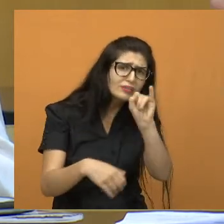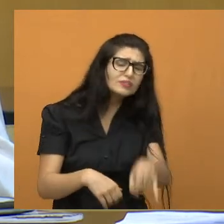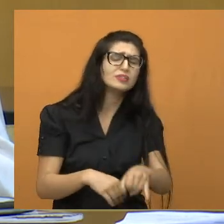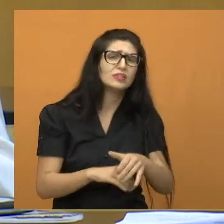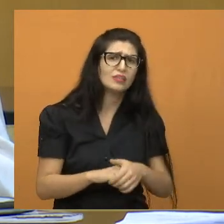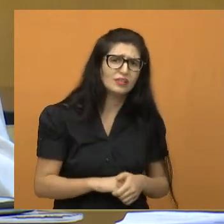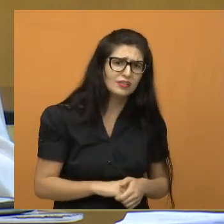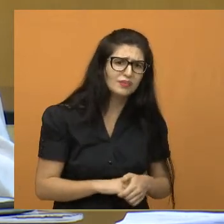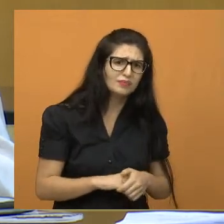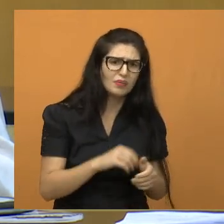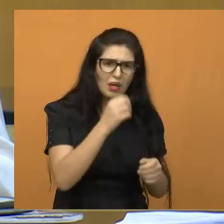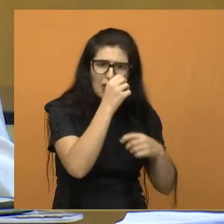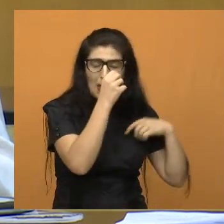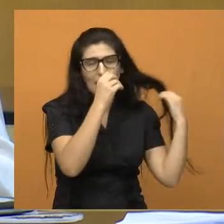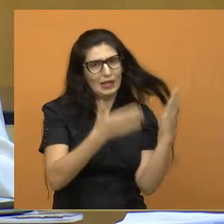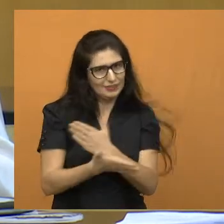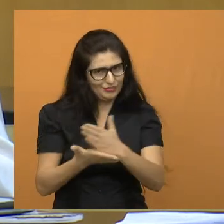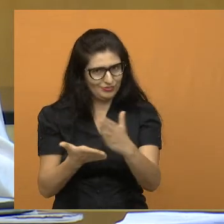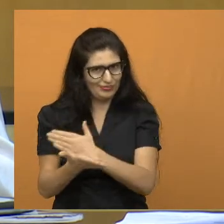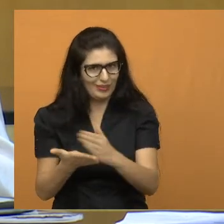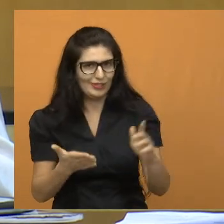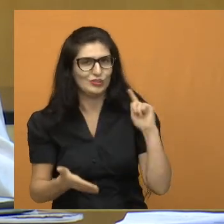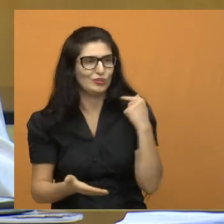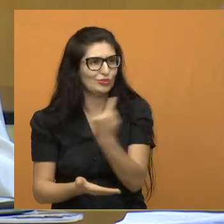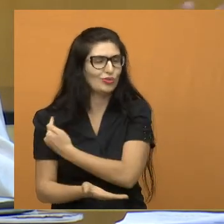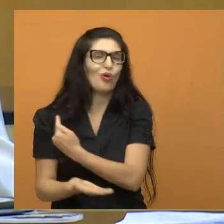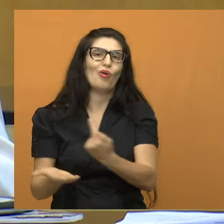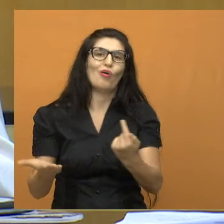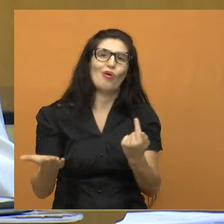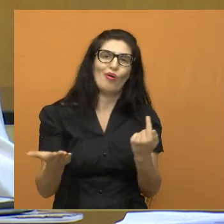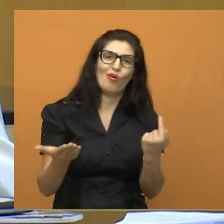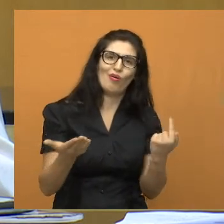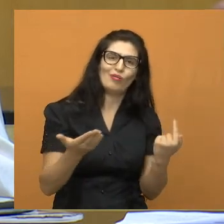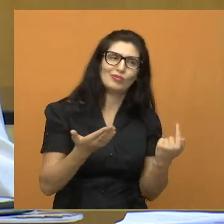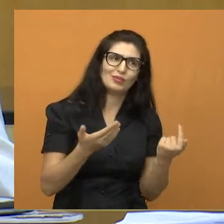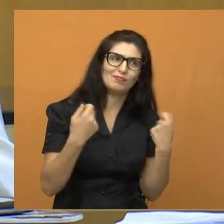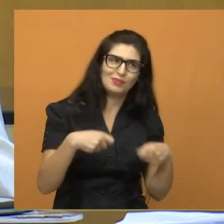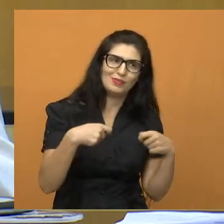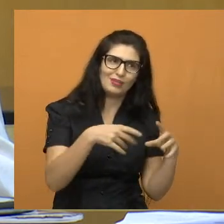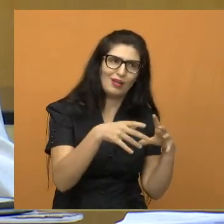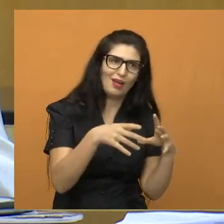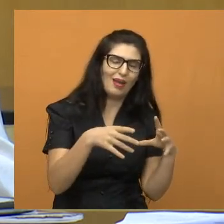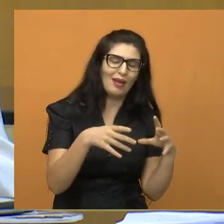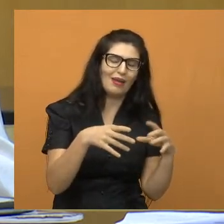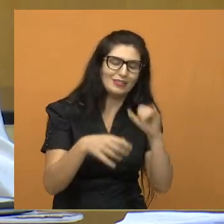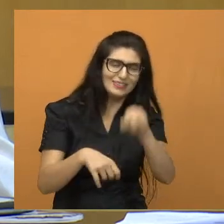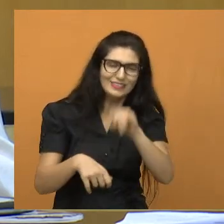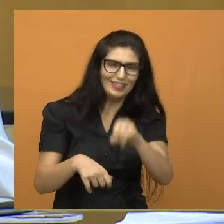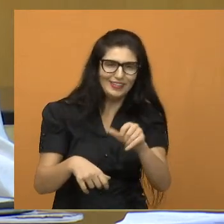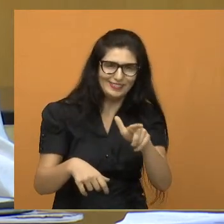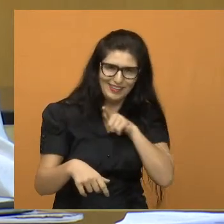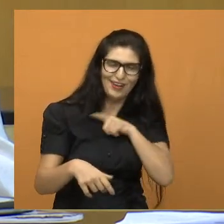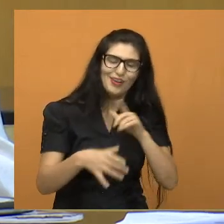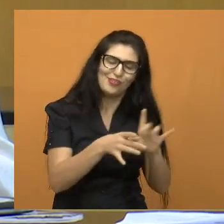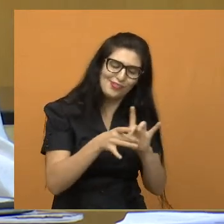a gente está num lugar mais assim, a gente dá... A comunidade se une, a comunidade tenta buscar os seus benefícios, por mais que